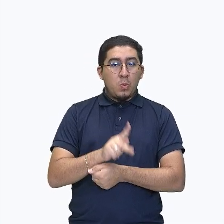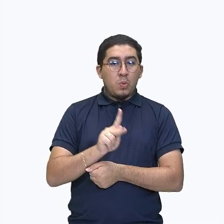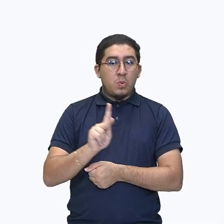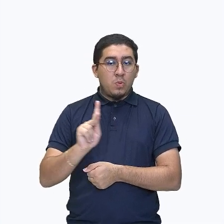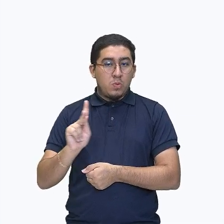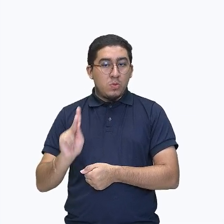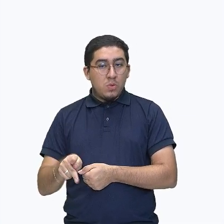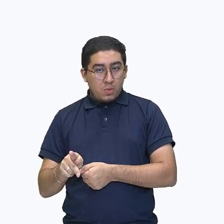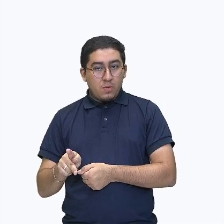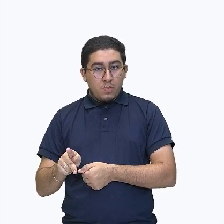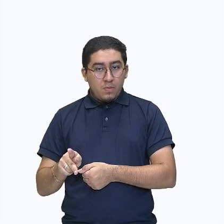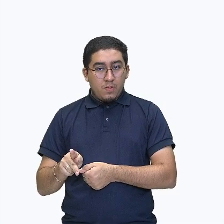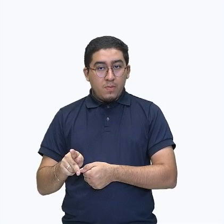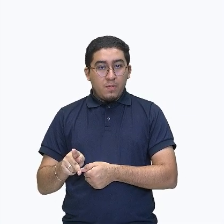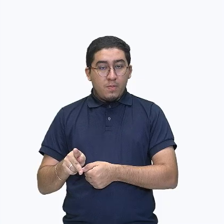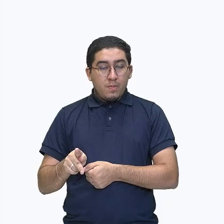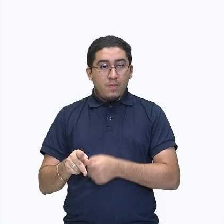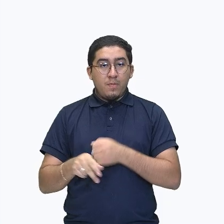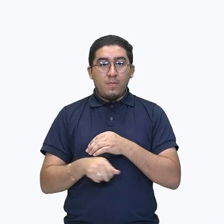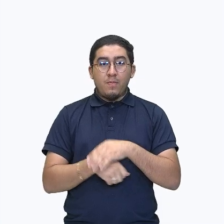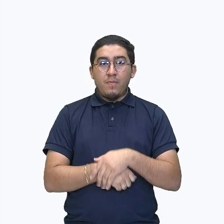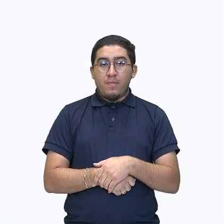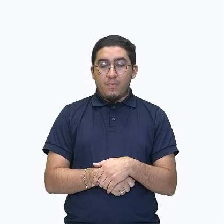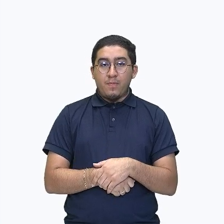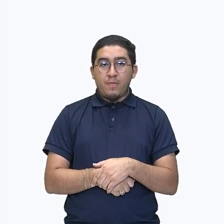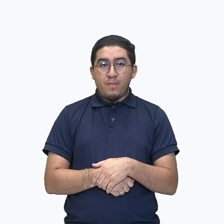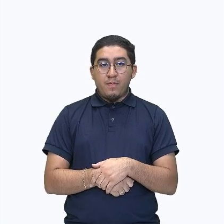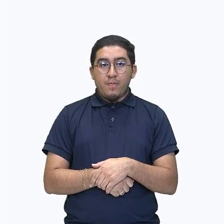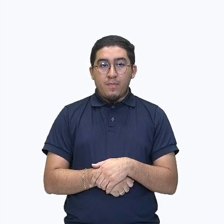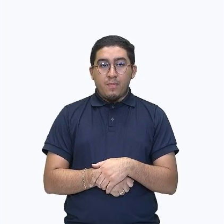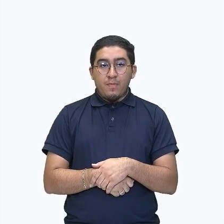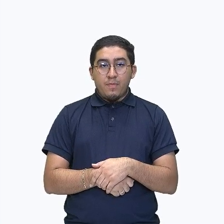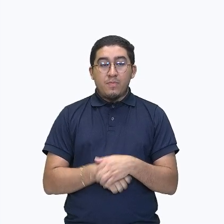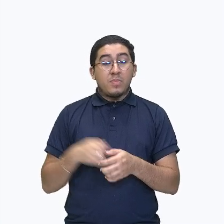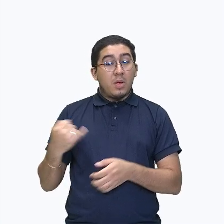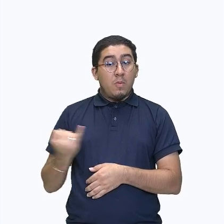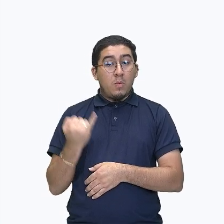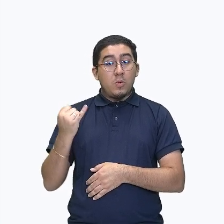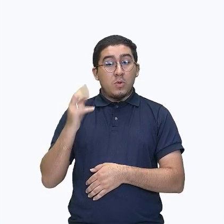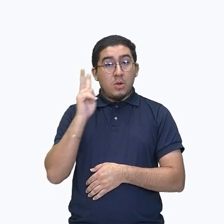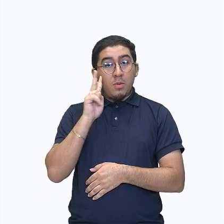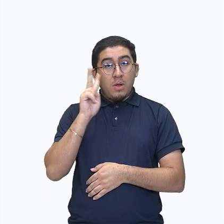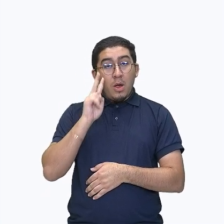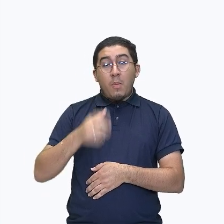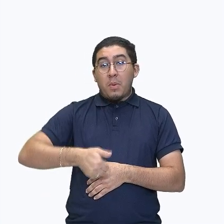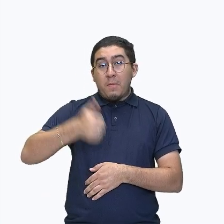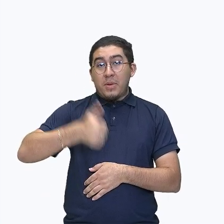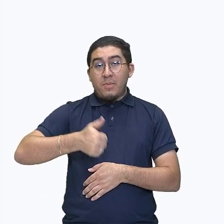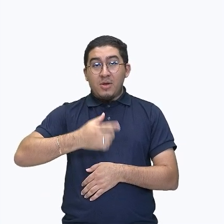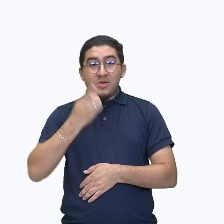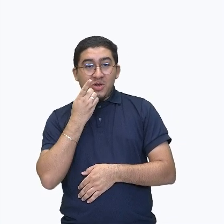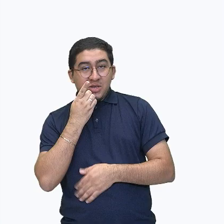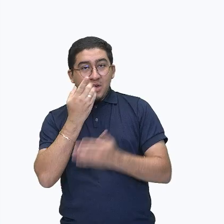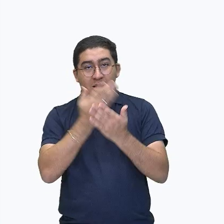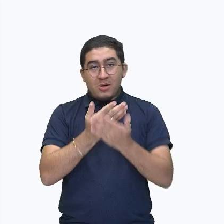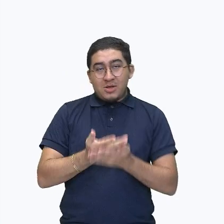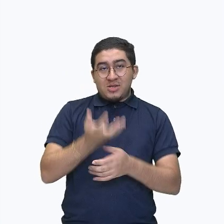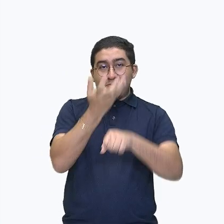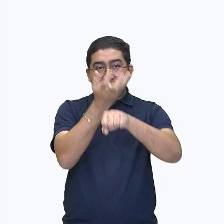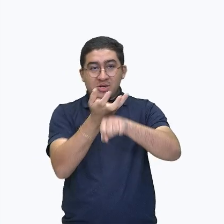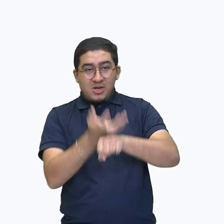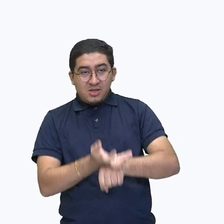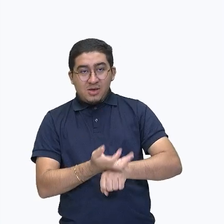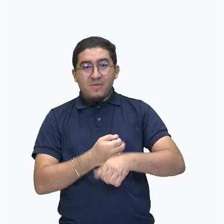atividade diversificada. É importante ressaltar que esse dia, ele abre o componente curricular. Então, é importante